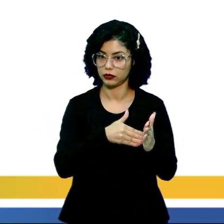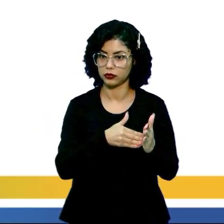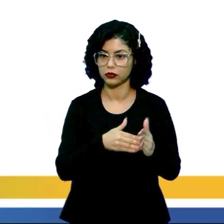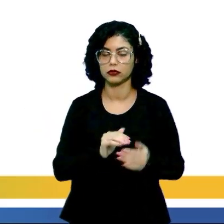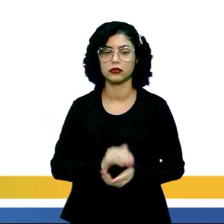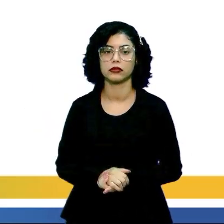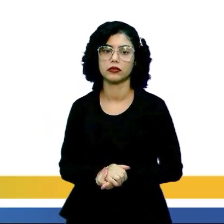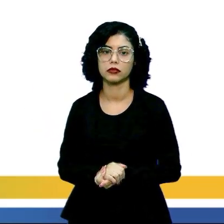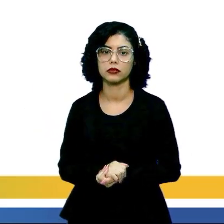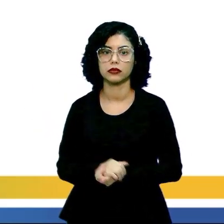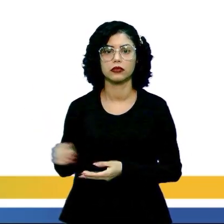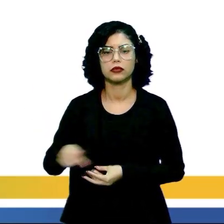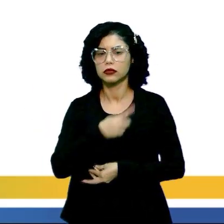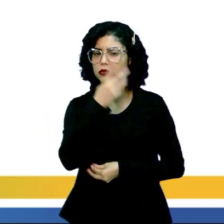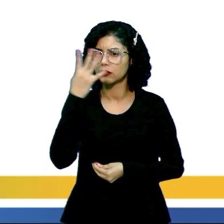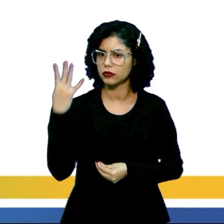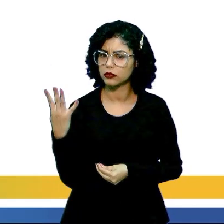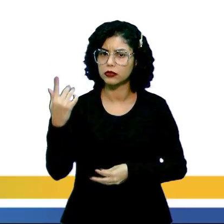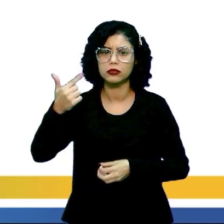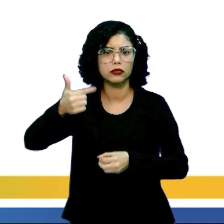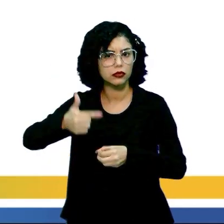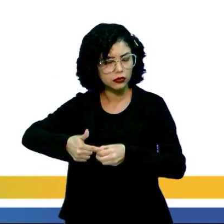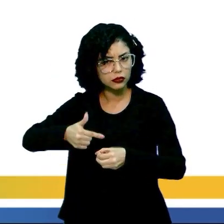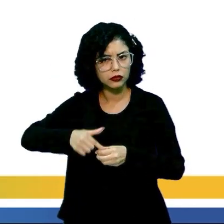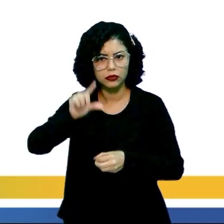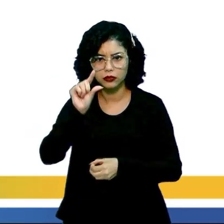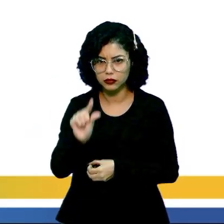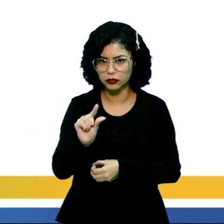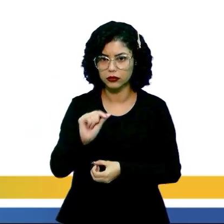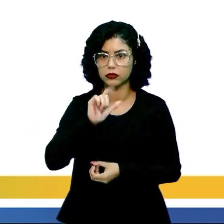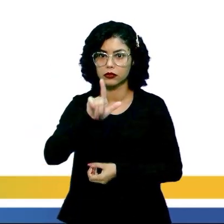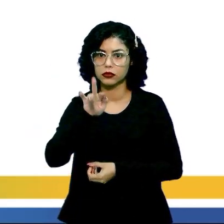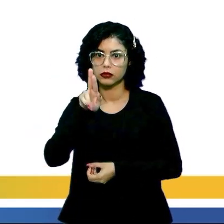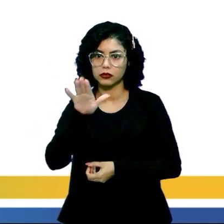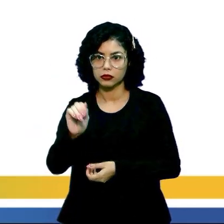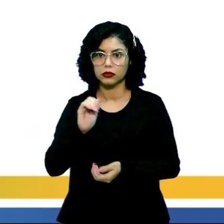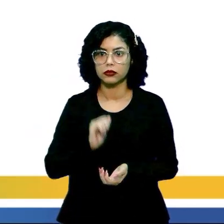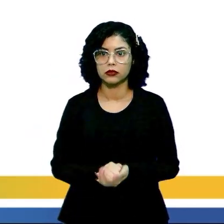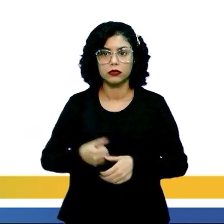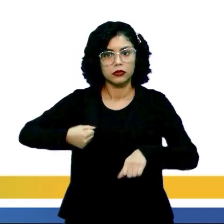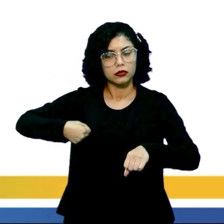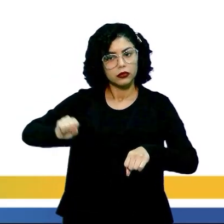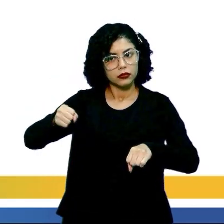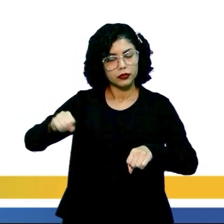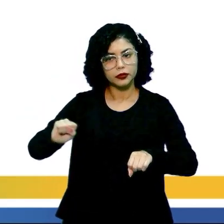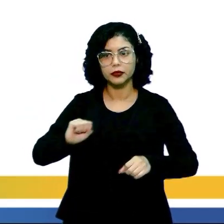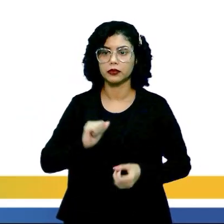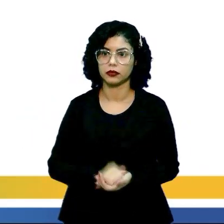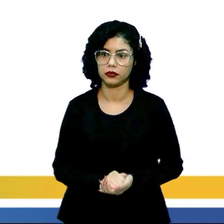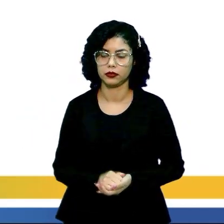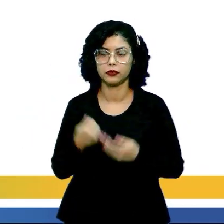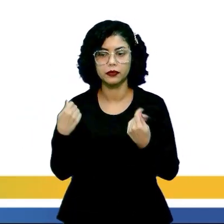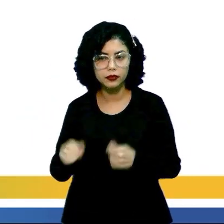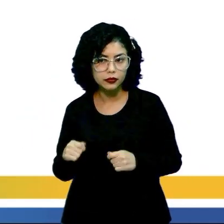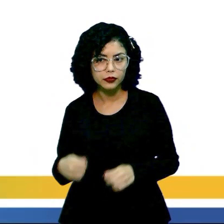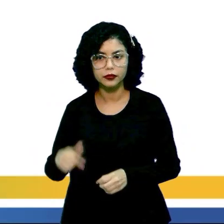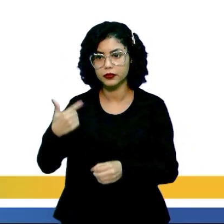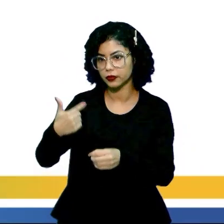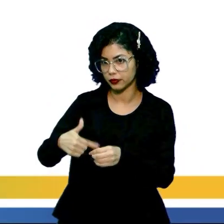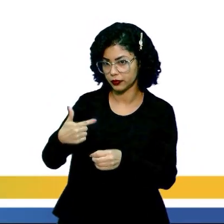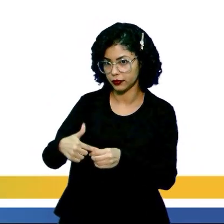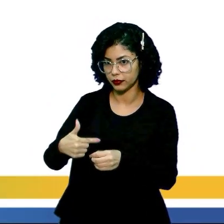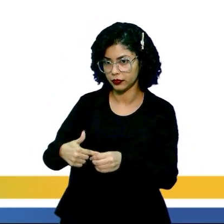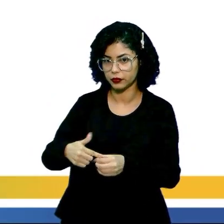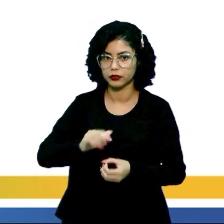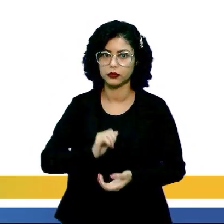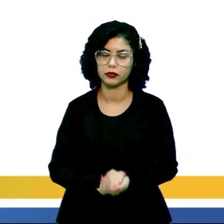destino. A quantidade mínima de combustível em litros que esse motociclista